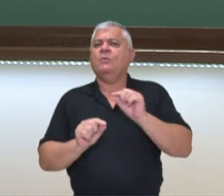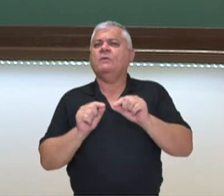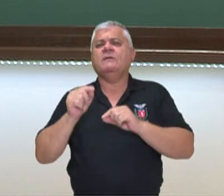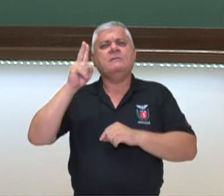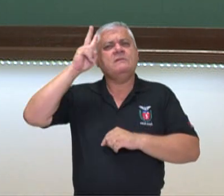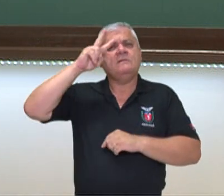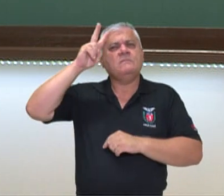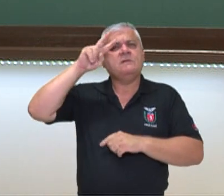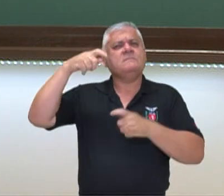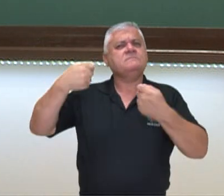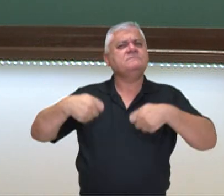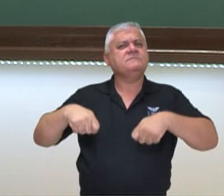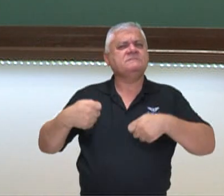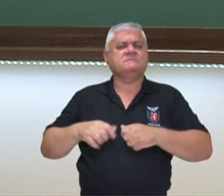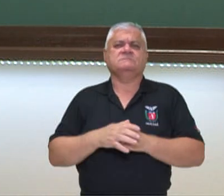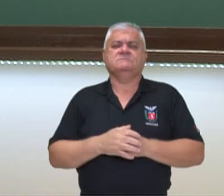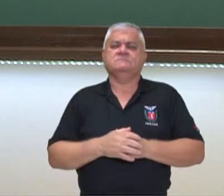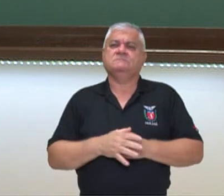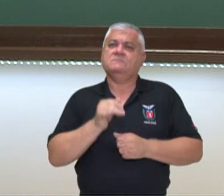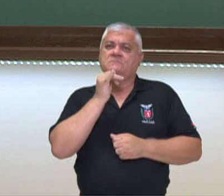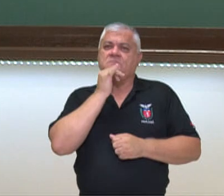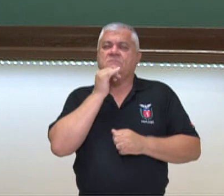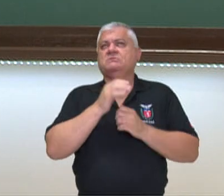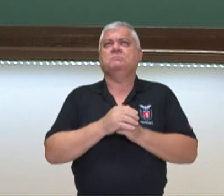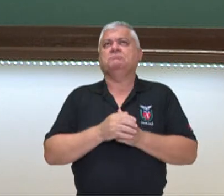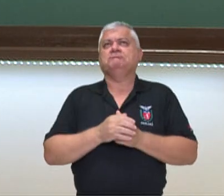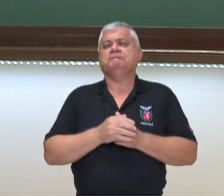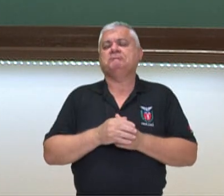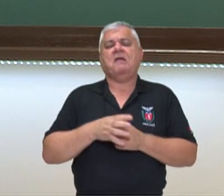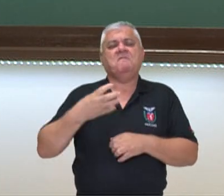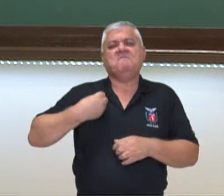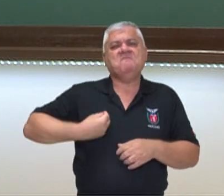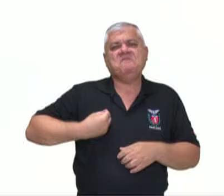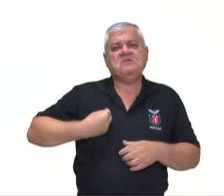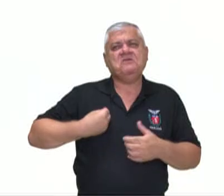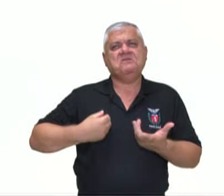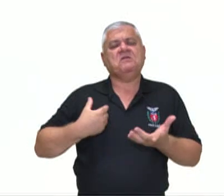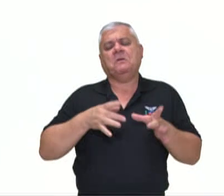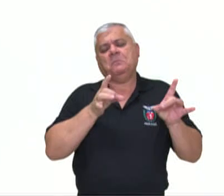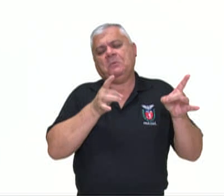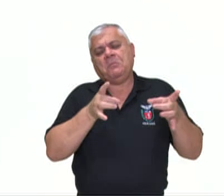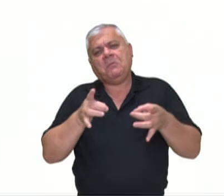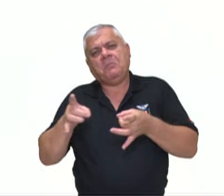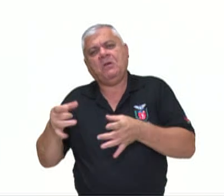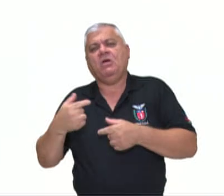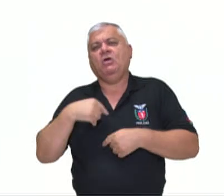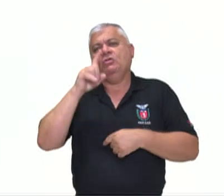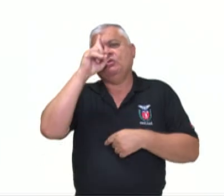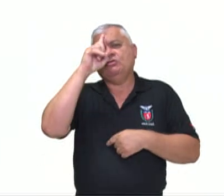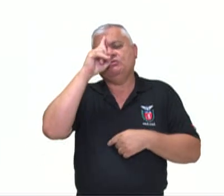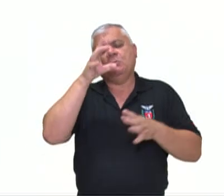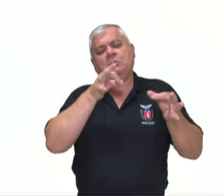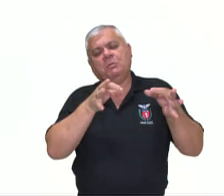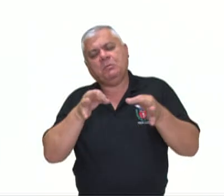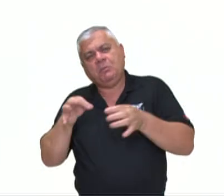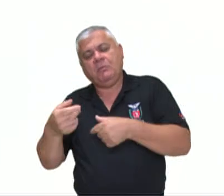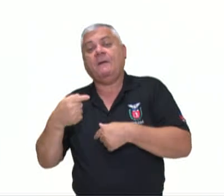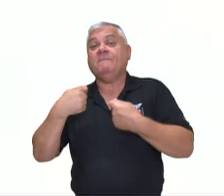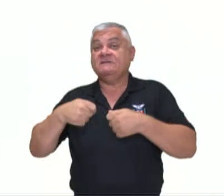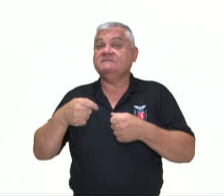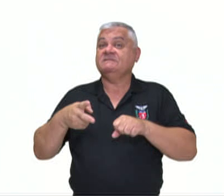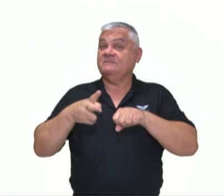é que quando a gente fala de uma rotina, né, por exemplo, falamos de rotina e para iniciar a aula vamos relembrar o presente